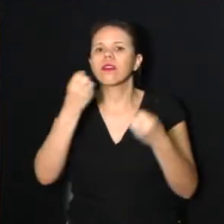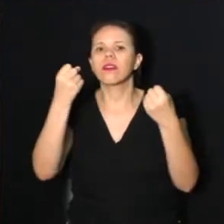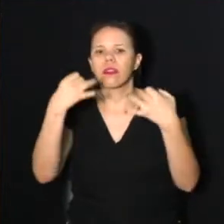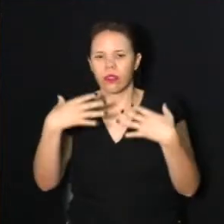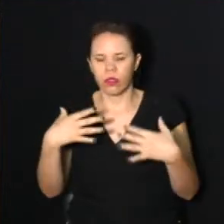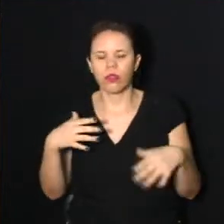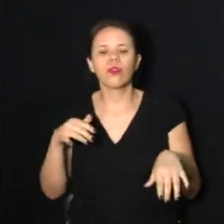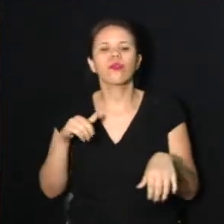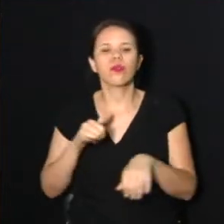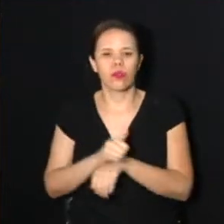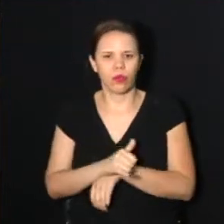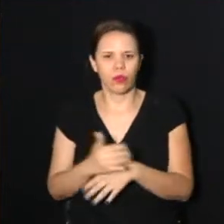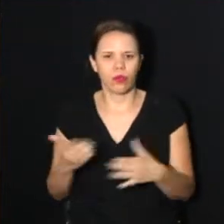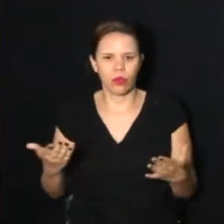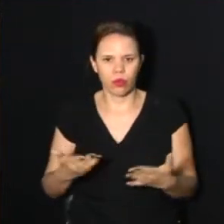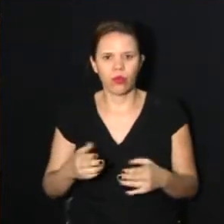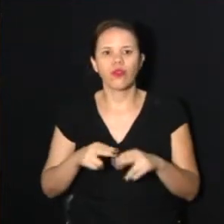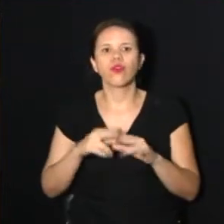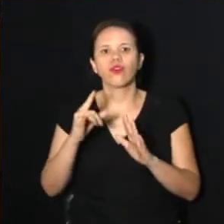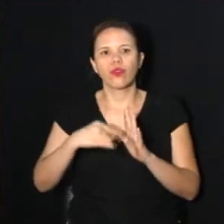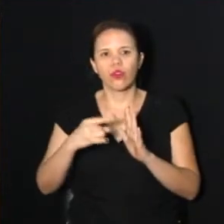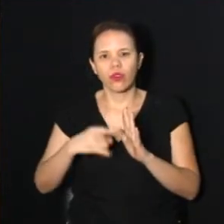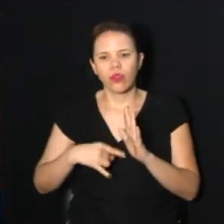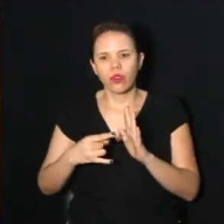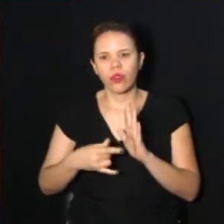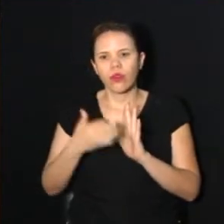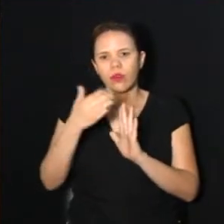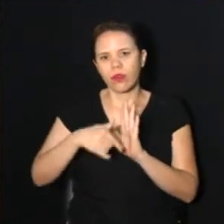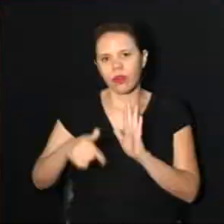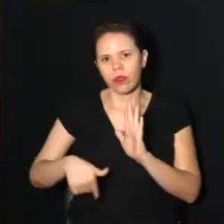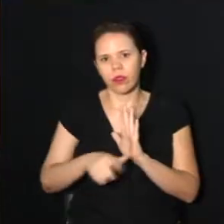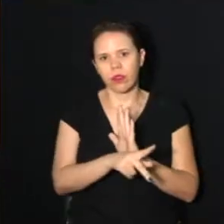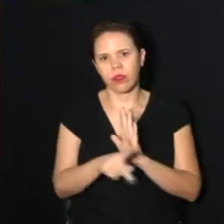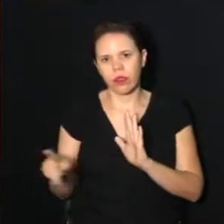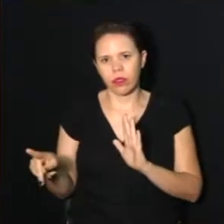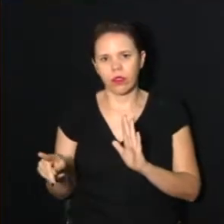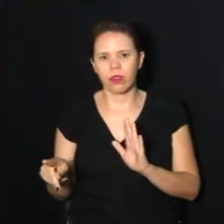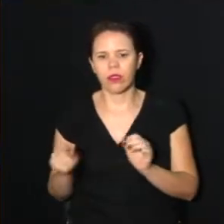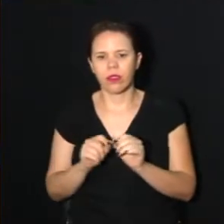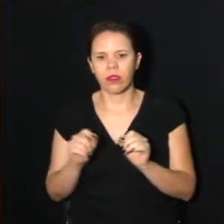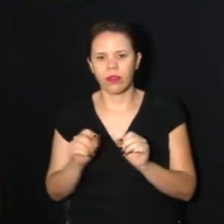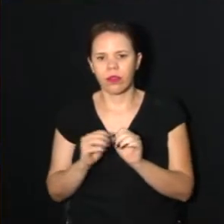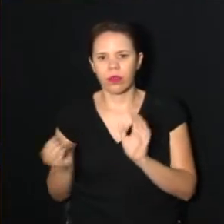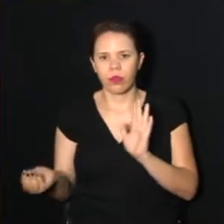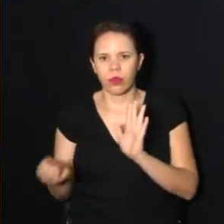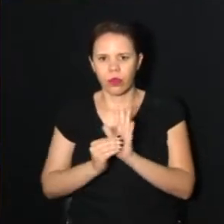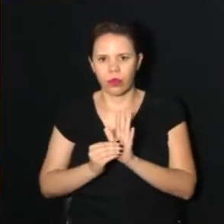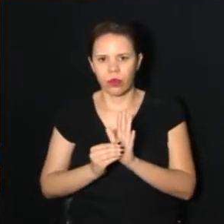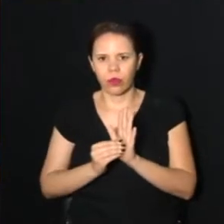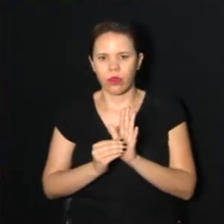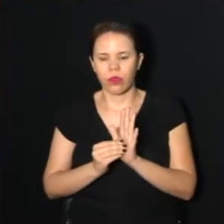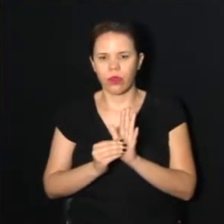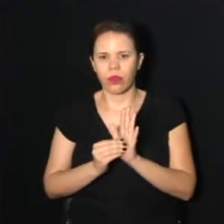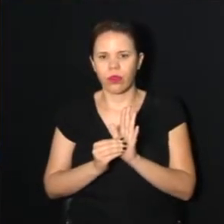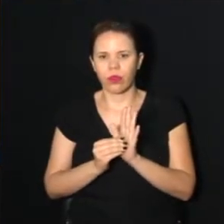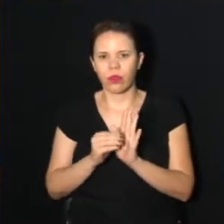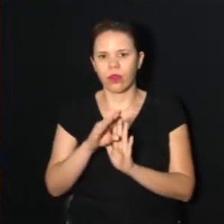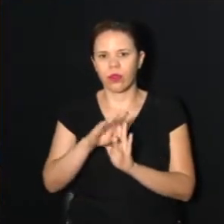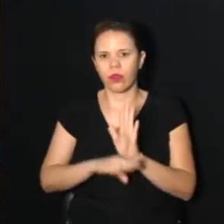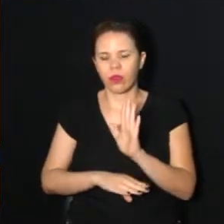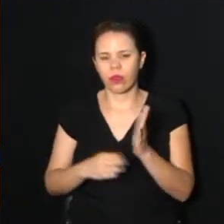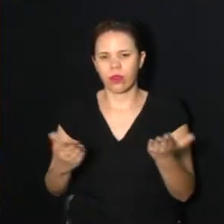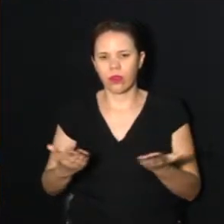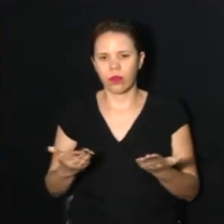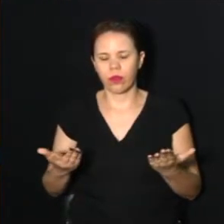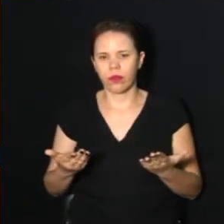suas ausências por documento encaminhado a essa presidência, que farei constar, então, na ata da sessão de